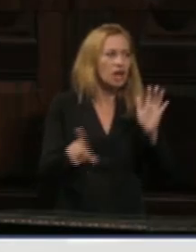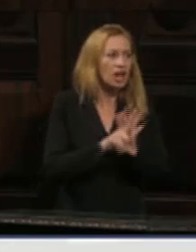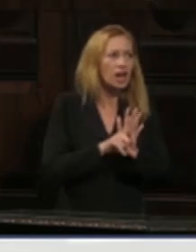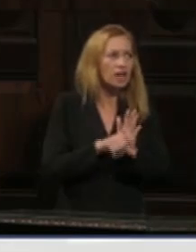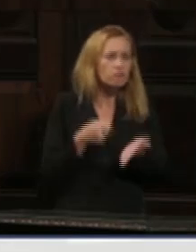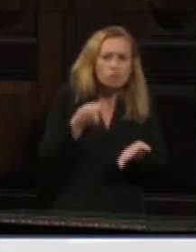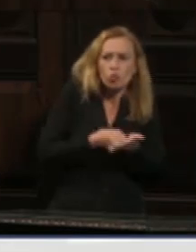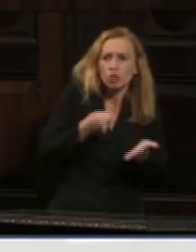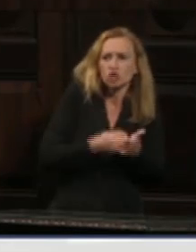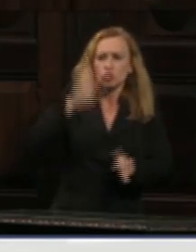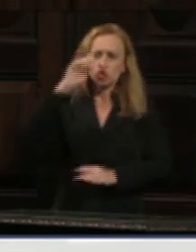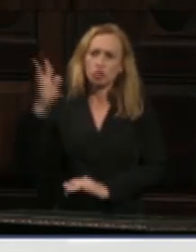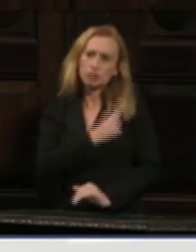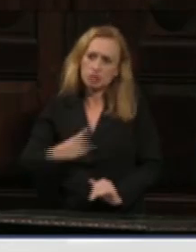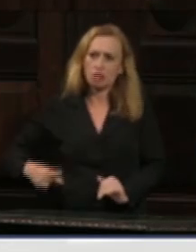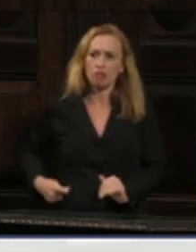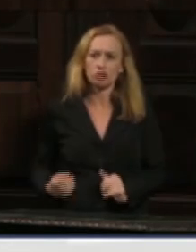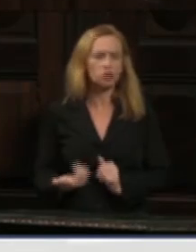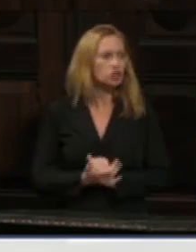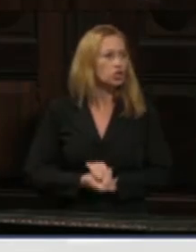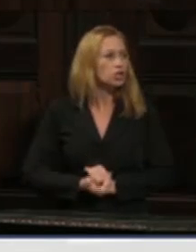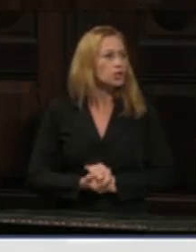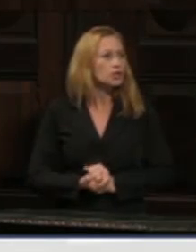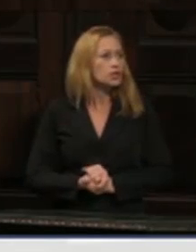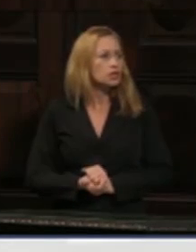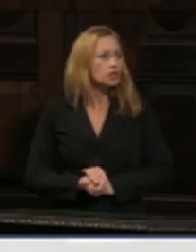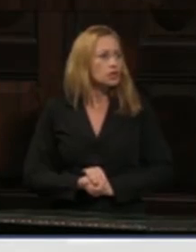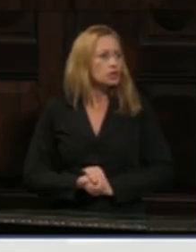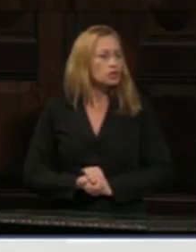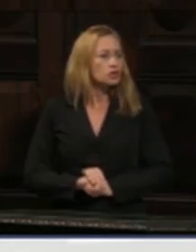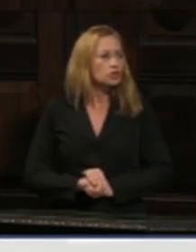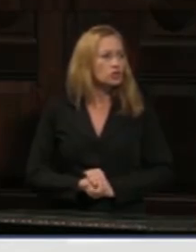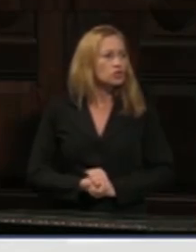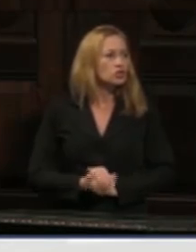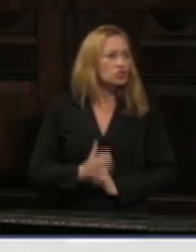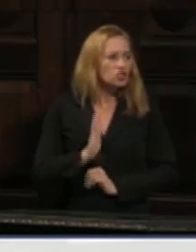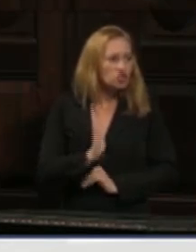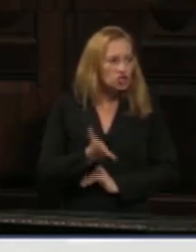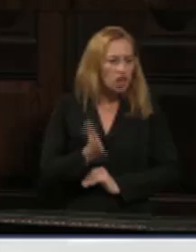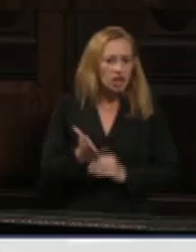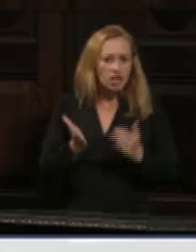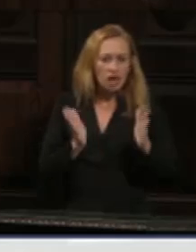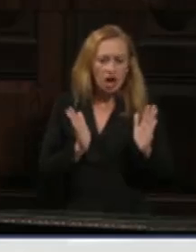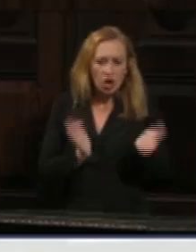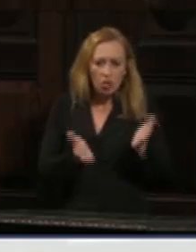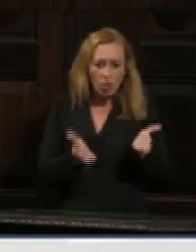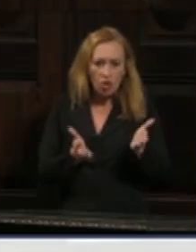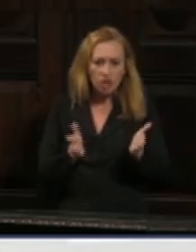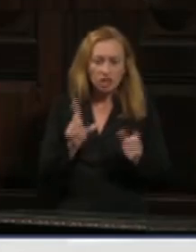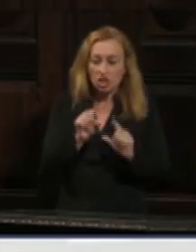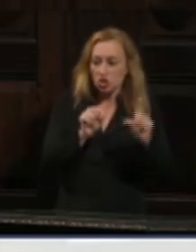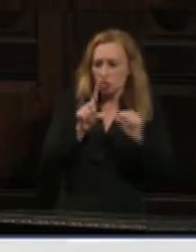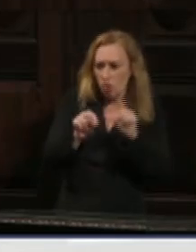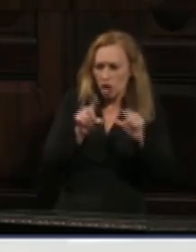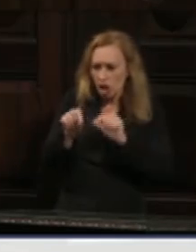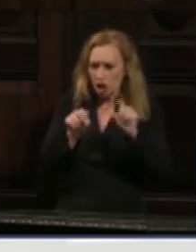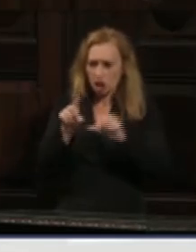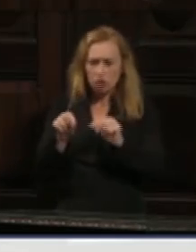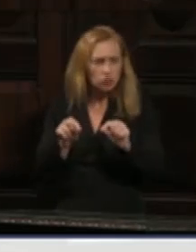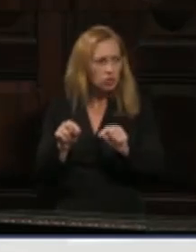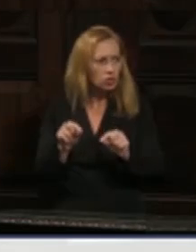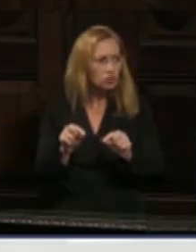senhor presidente, que ele, já que agora está nomeando as comissões, um